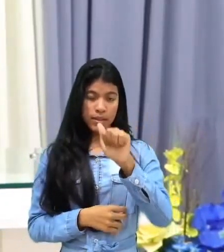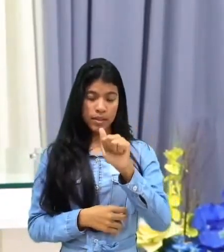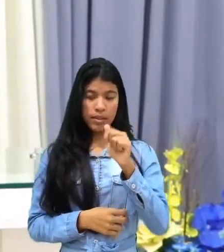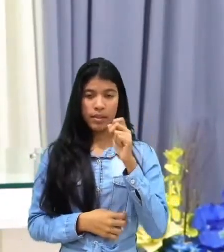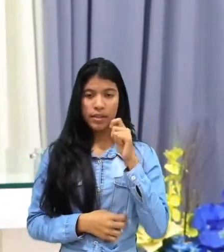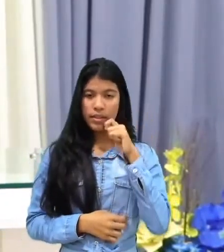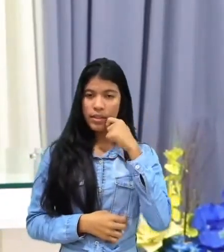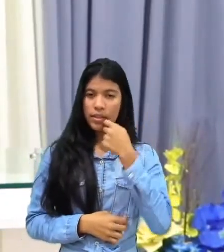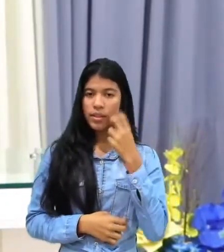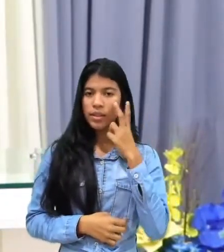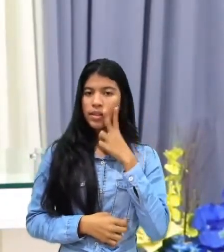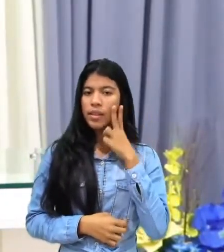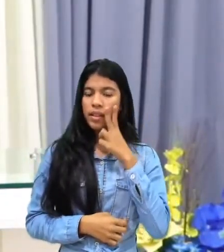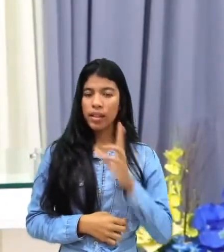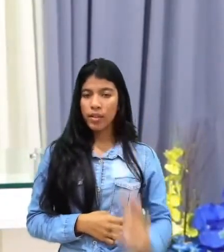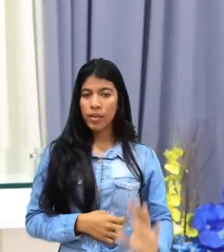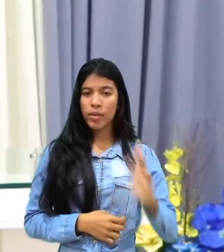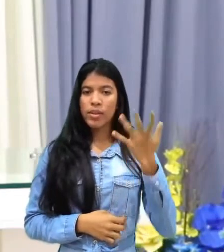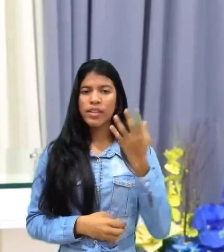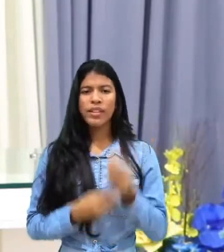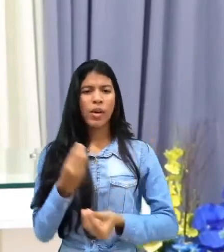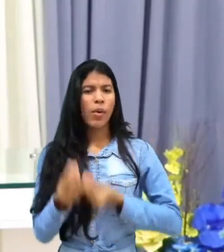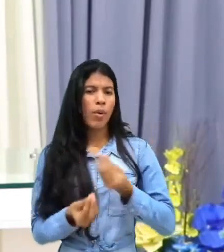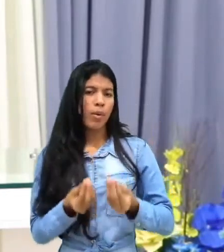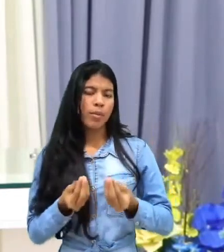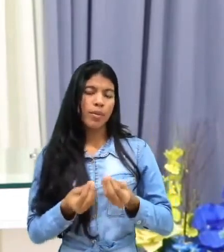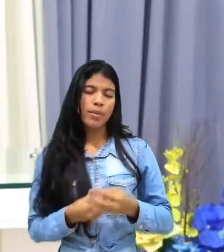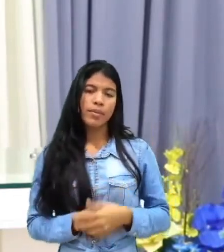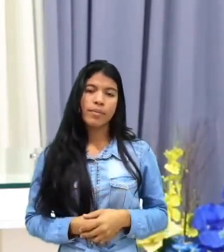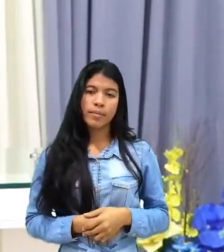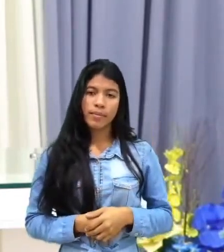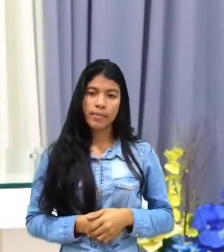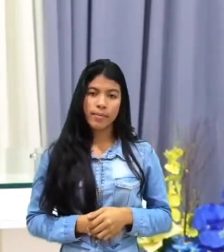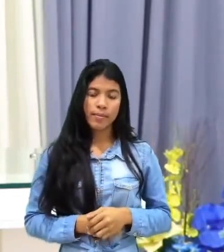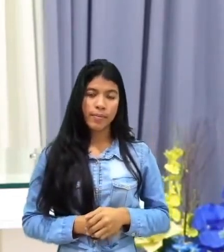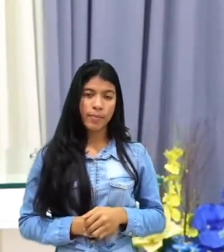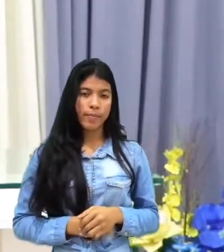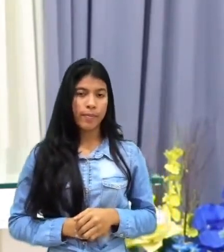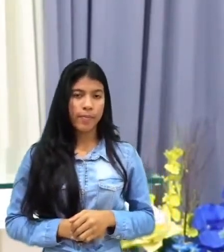realizando a ceia do Senhor. Aqui nós